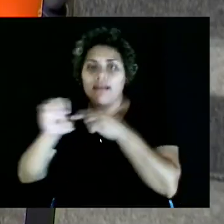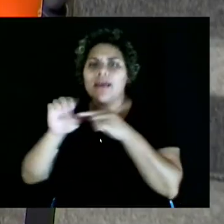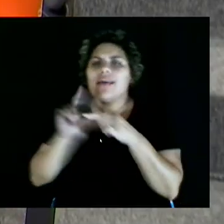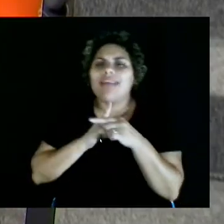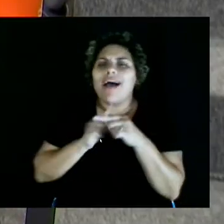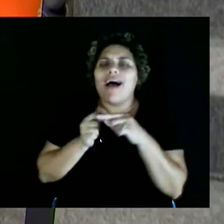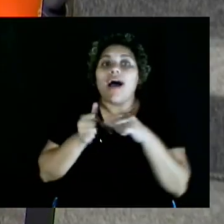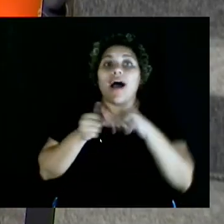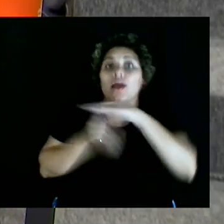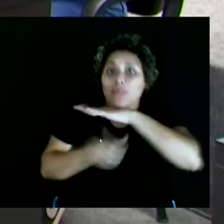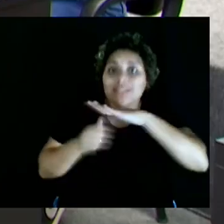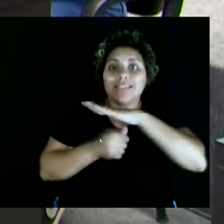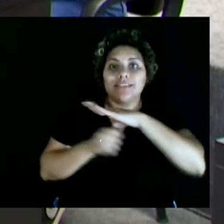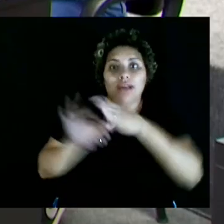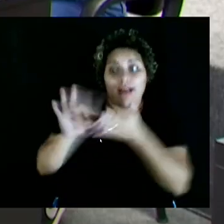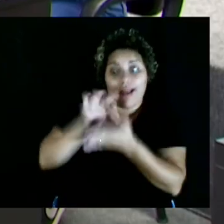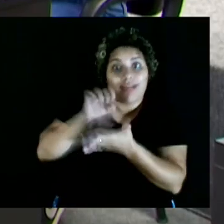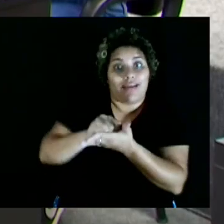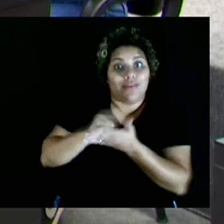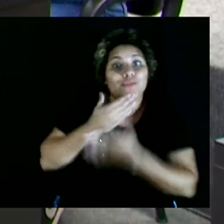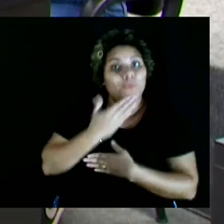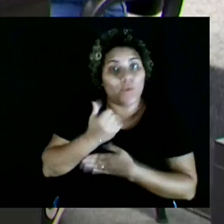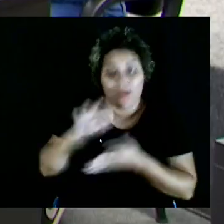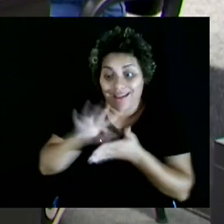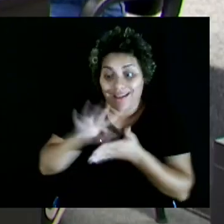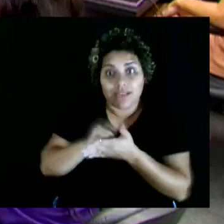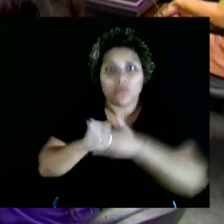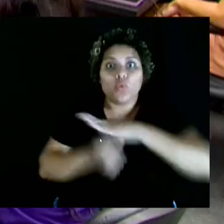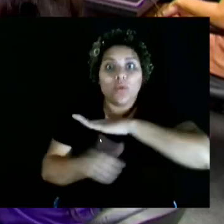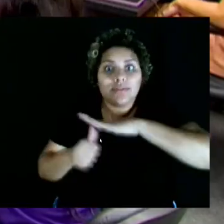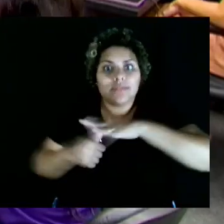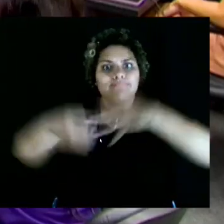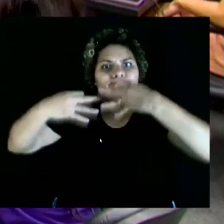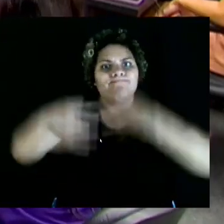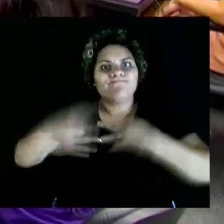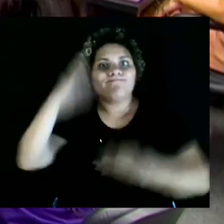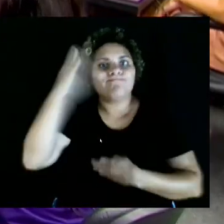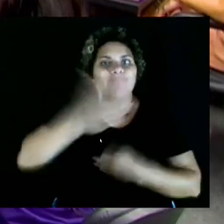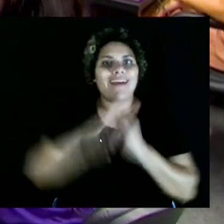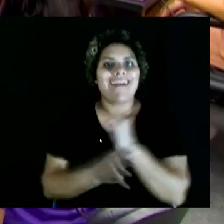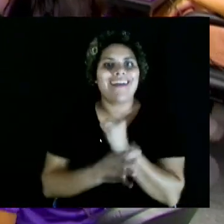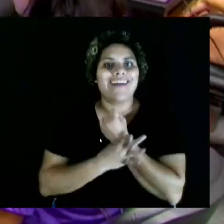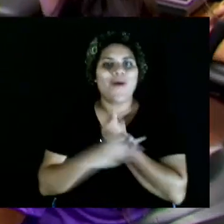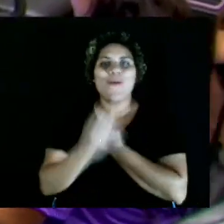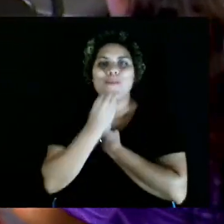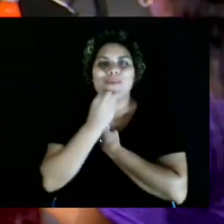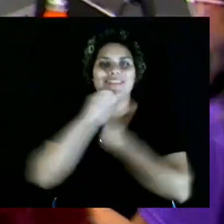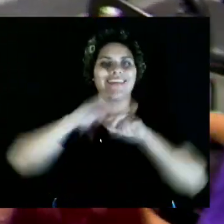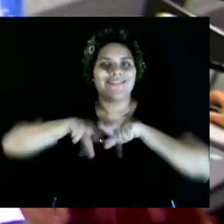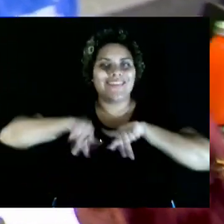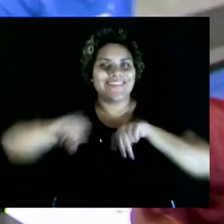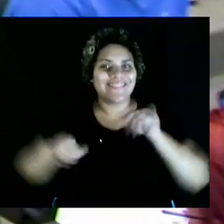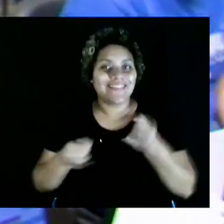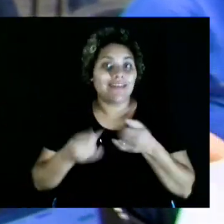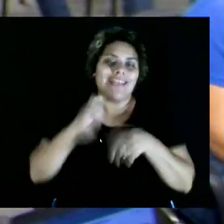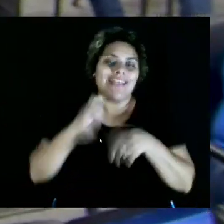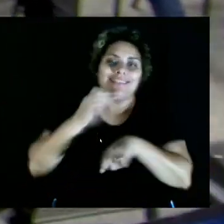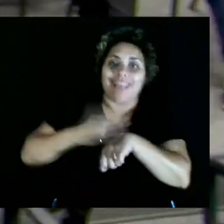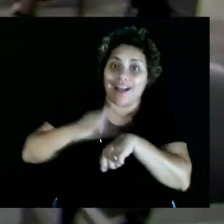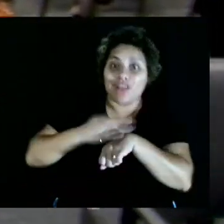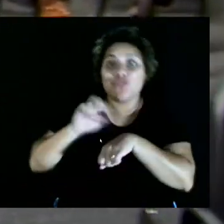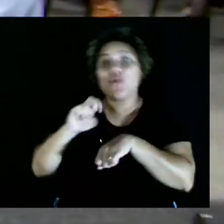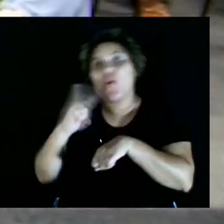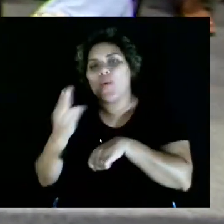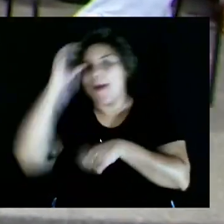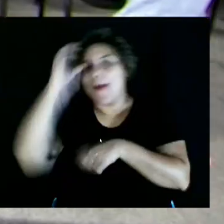reforça bastante. O cadastro atualizado garante ele mais oportunidades ainda de vaga de estágio ou aprendiz. Fale um pouquinho mais do CIEE para a gente, por